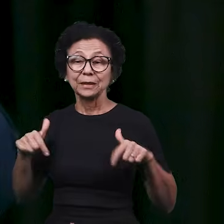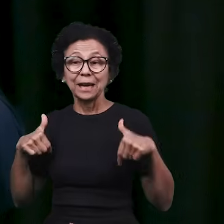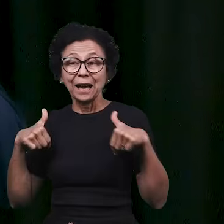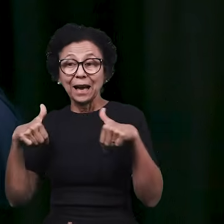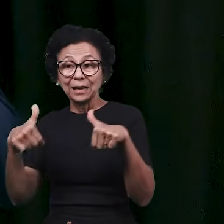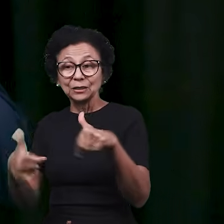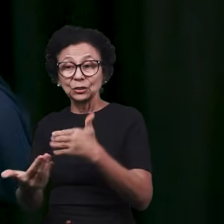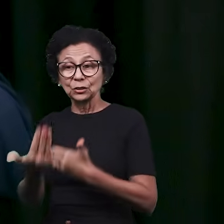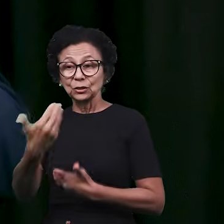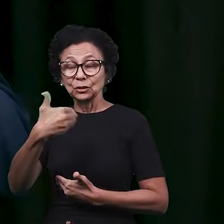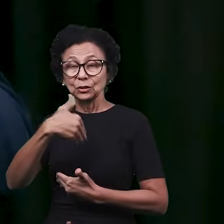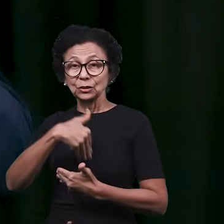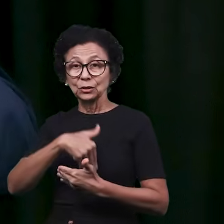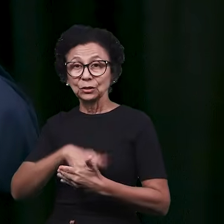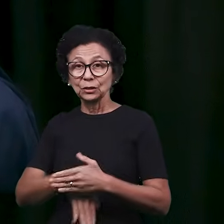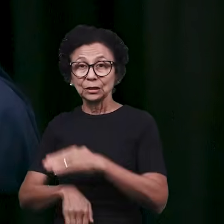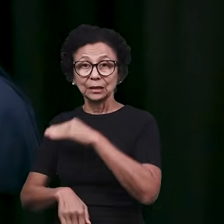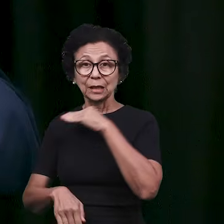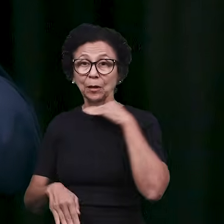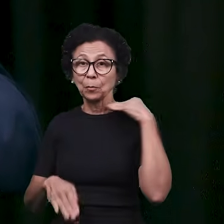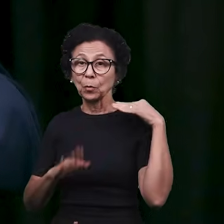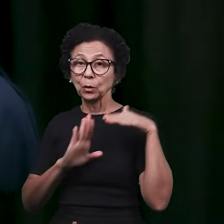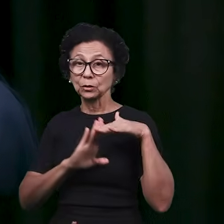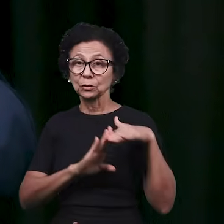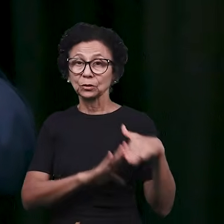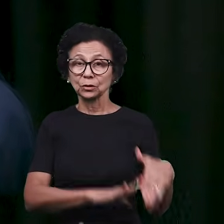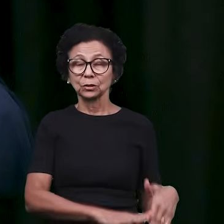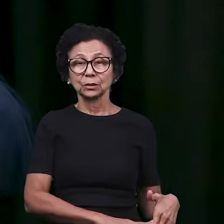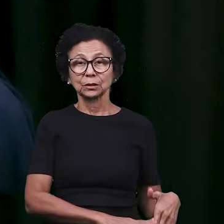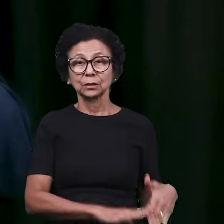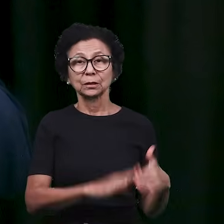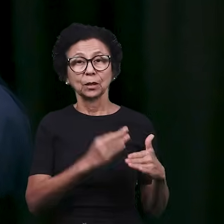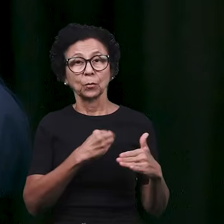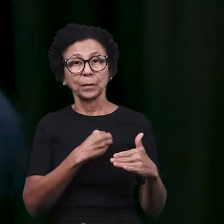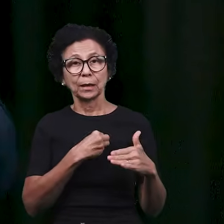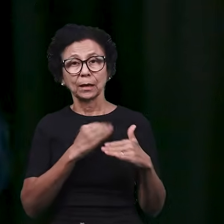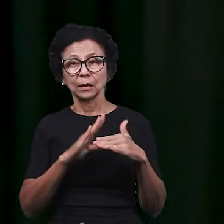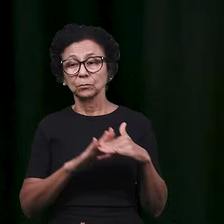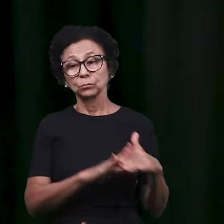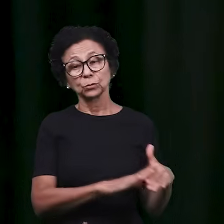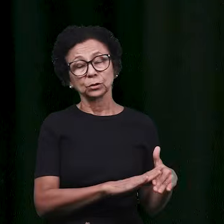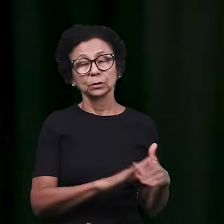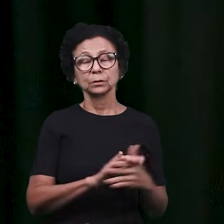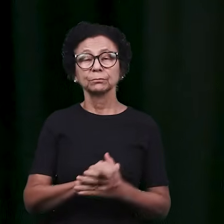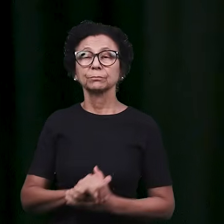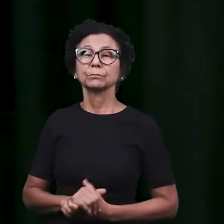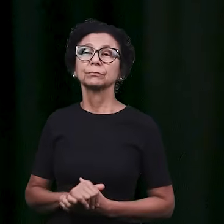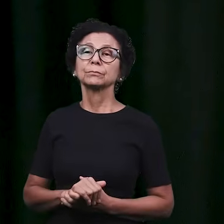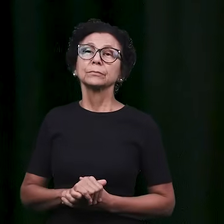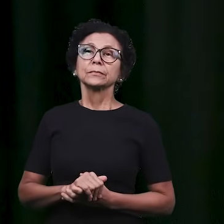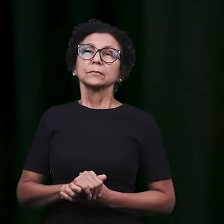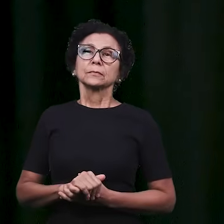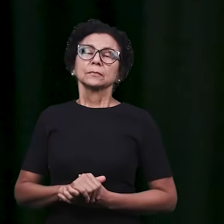ela neutralize a morte que habita no homem, o pecado, que é o salário que o homem